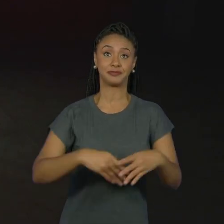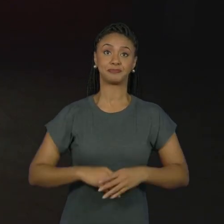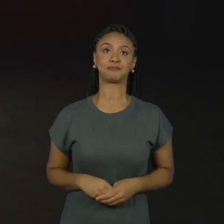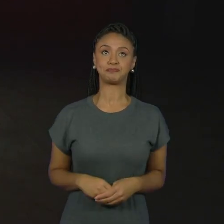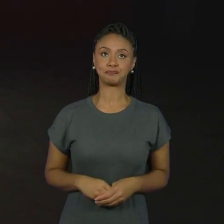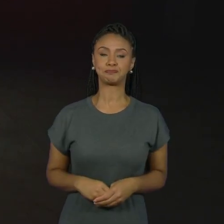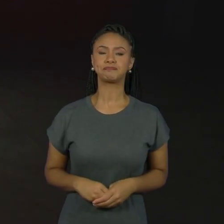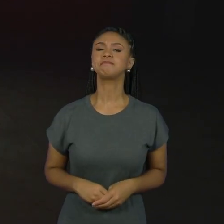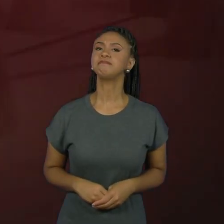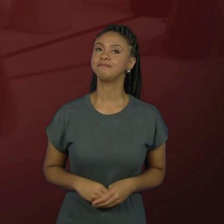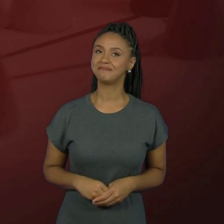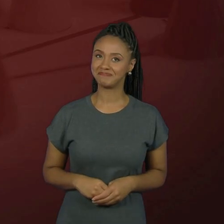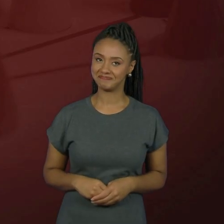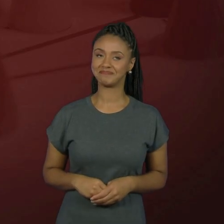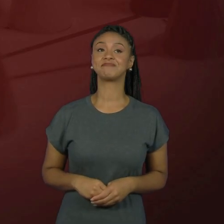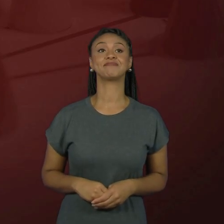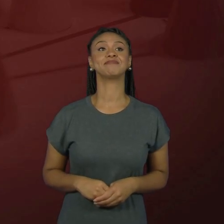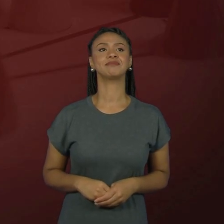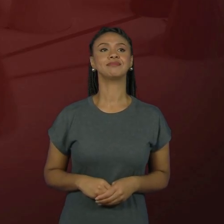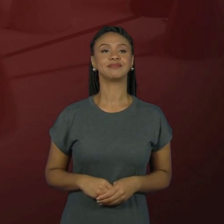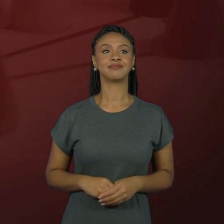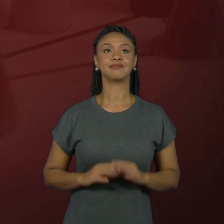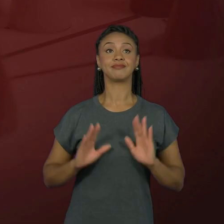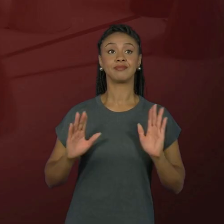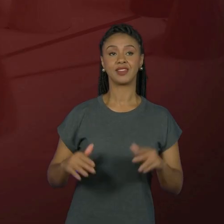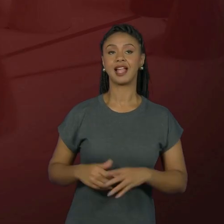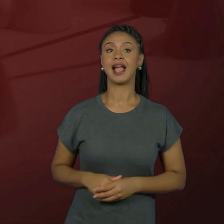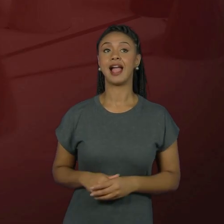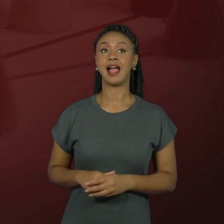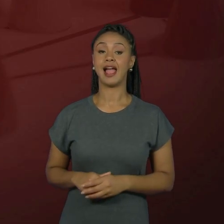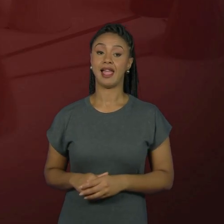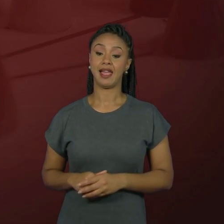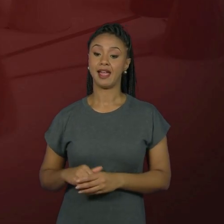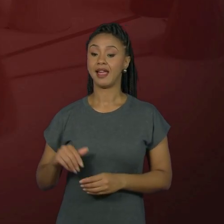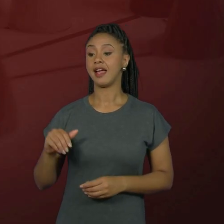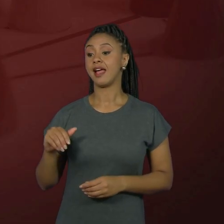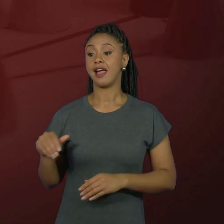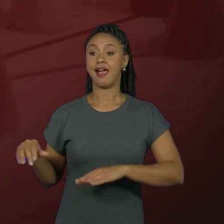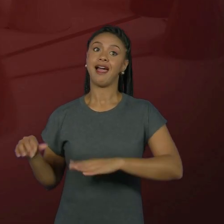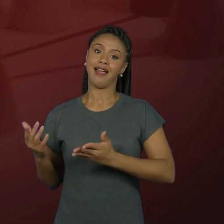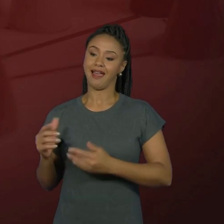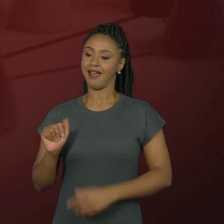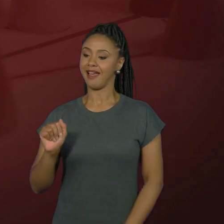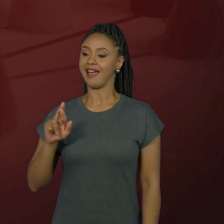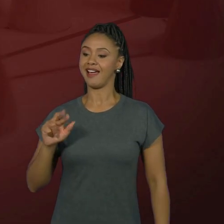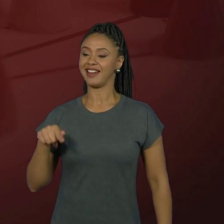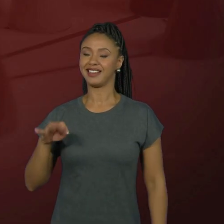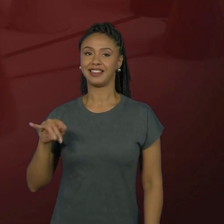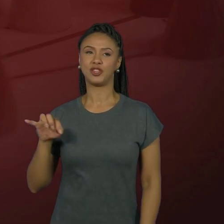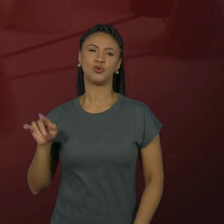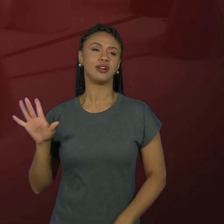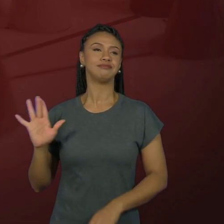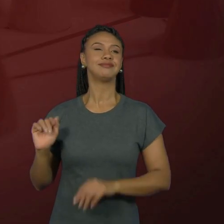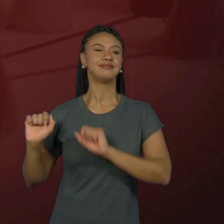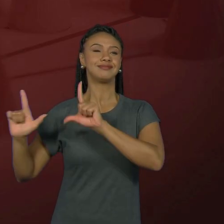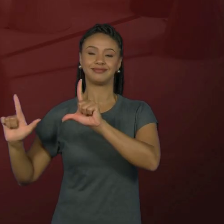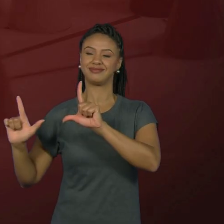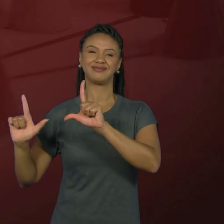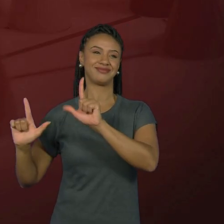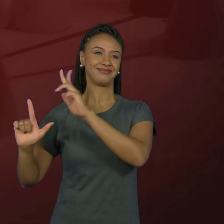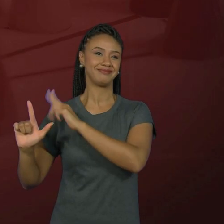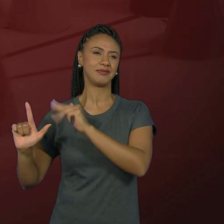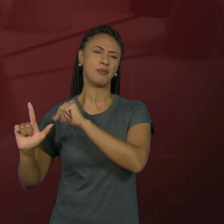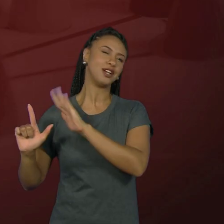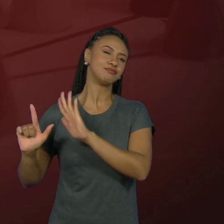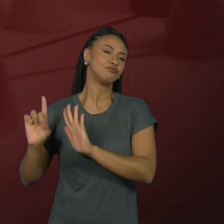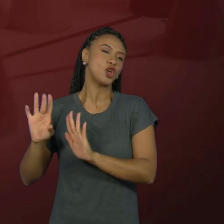Então, qual é a diferença, né, entre arquitetura, framework e modelo? Né? Aqui a gente tem uma figura representativa. A arquitetura,